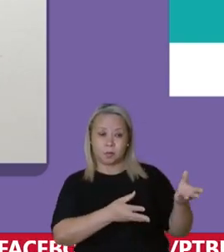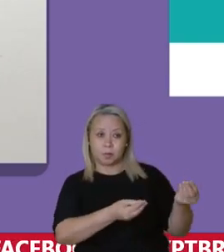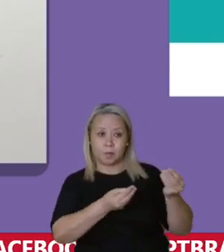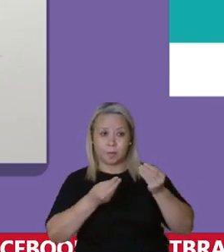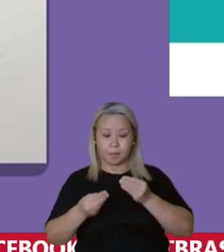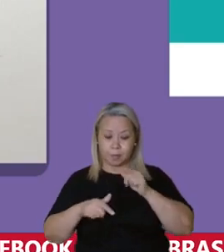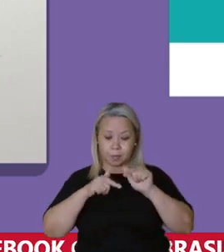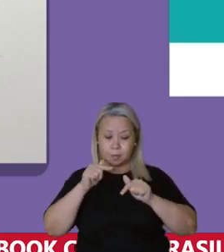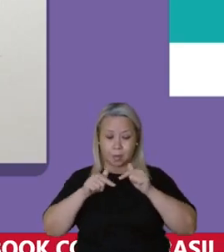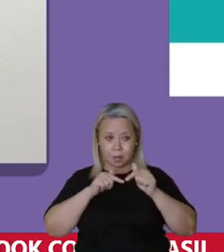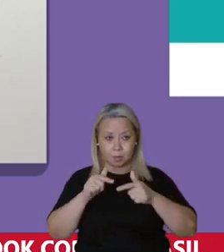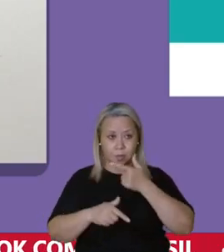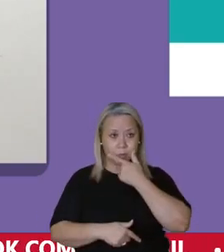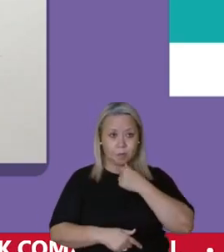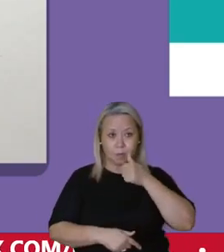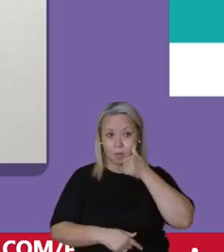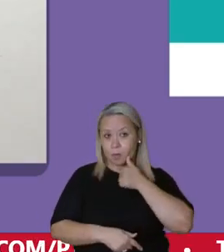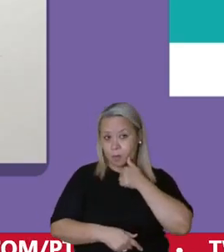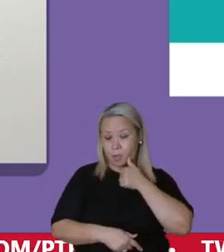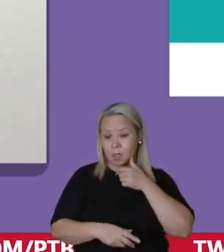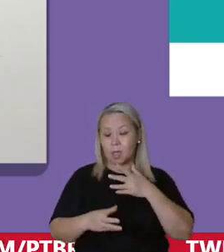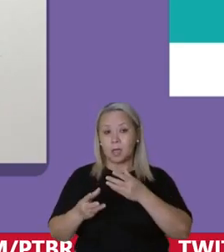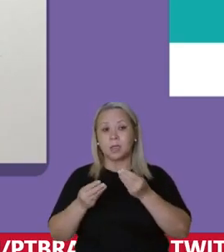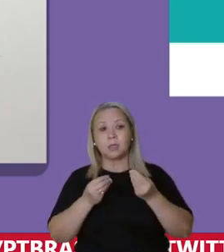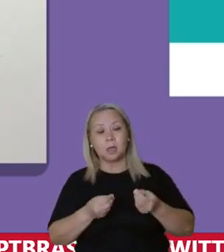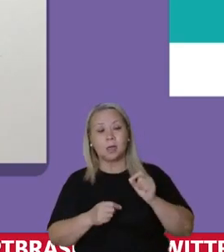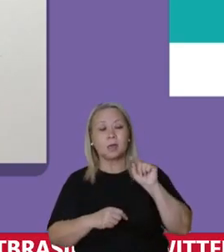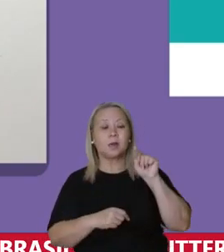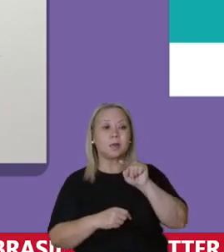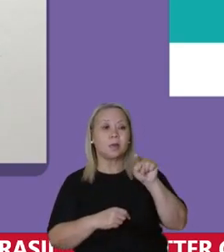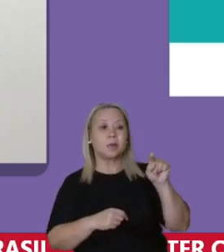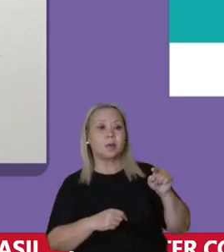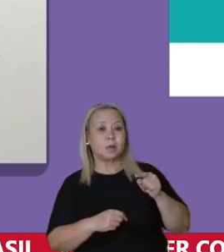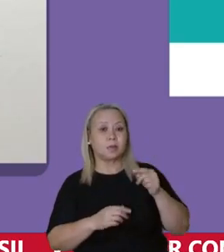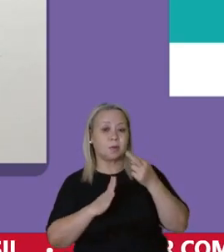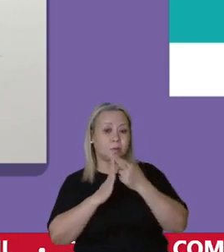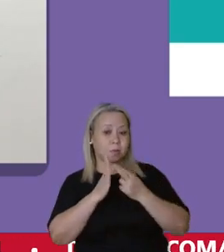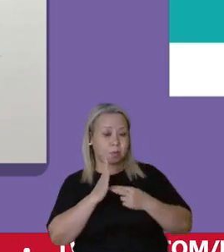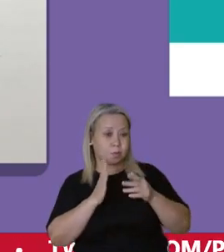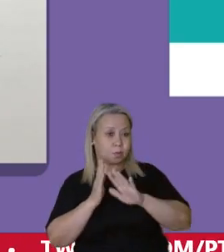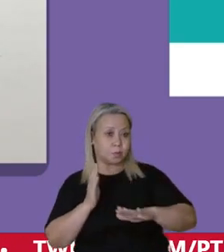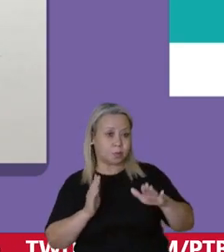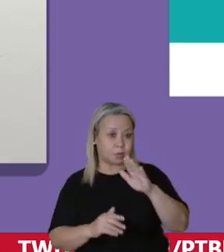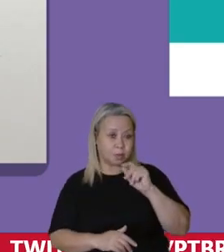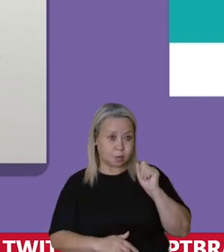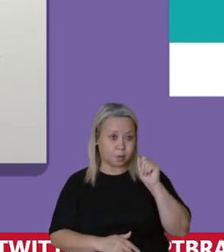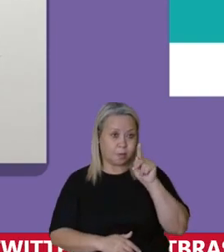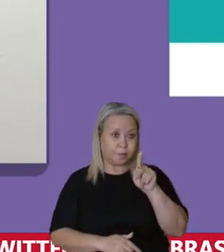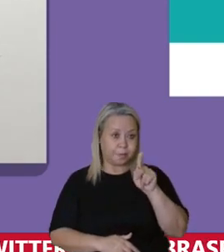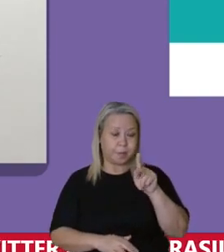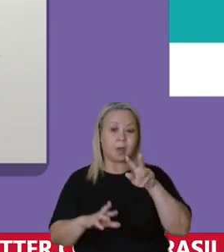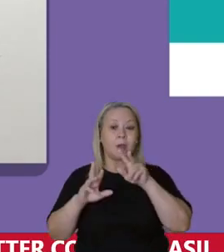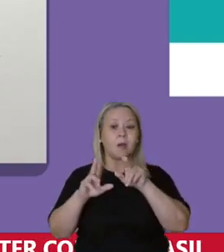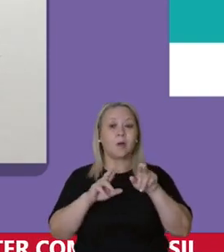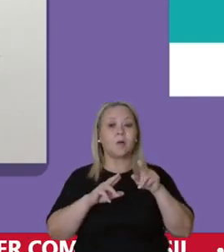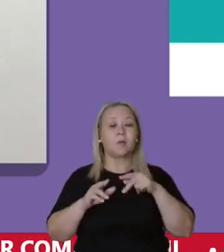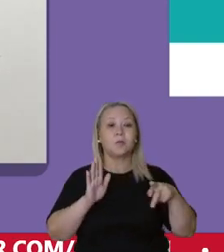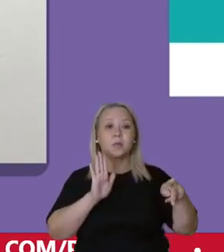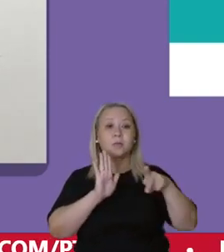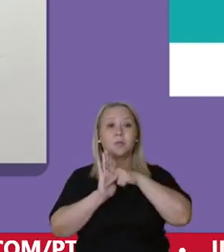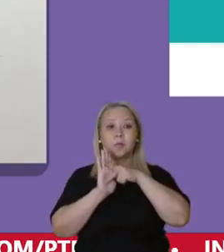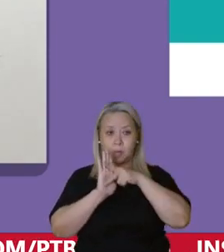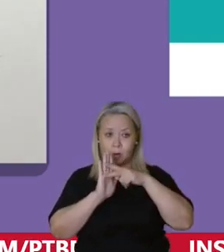próprios trabalhadores e trabalhadoras, tanto aqueles que estão no regime geral da Previdência Social, como no regime próprio